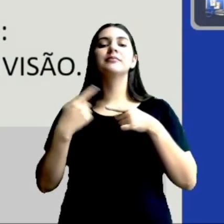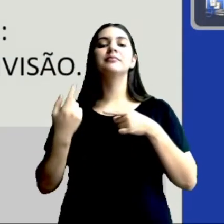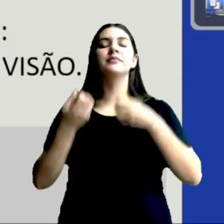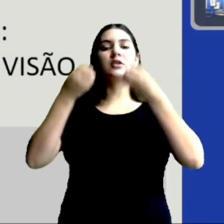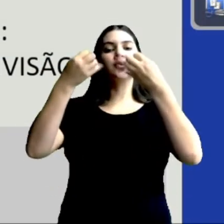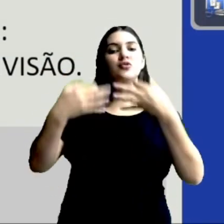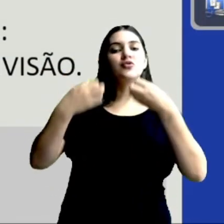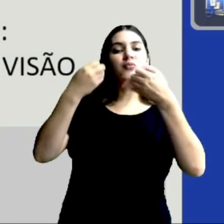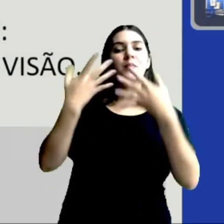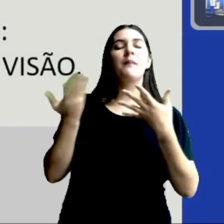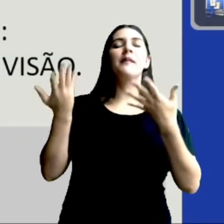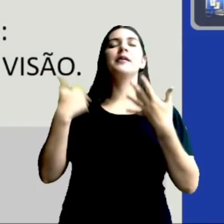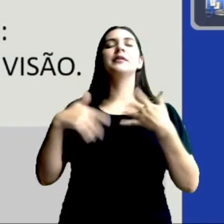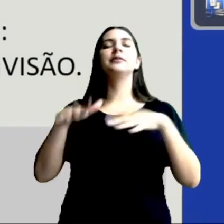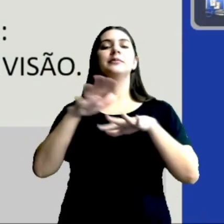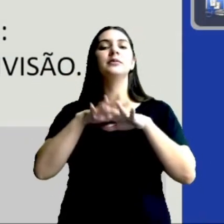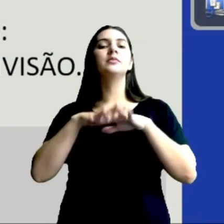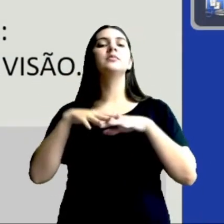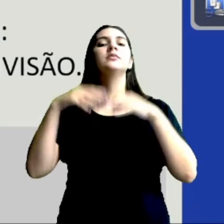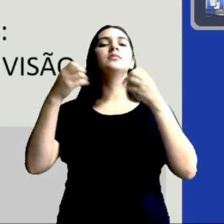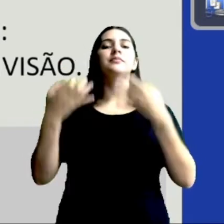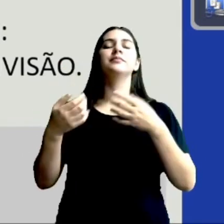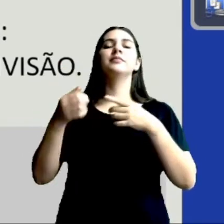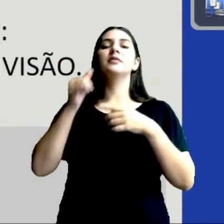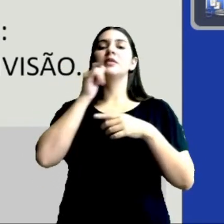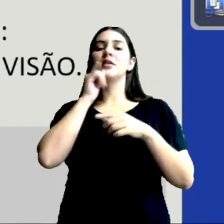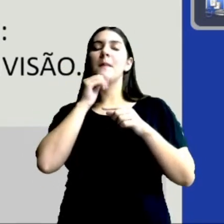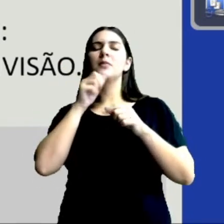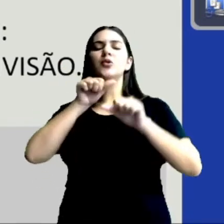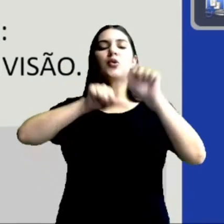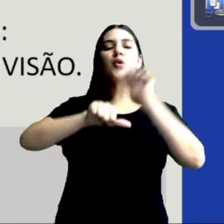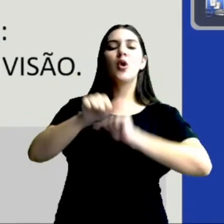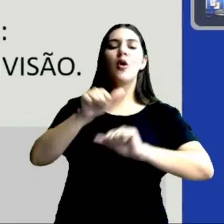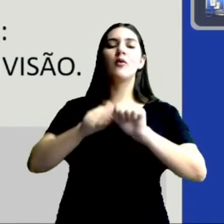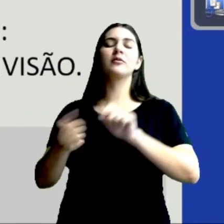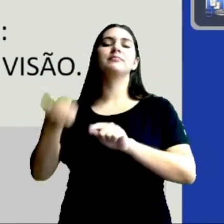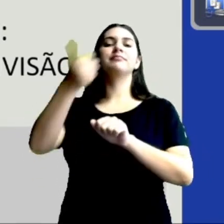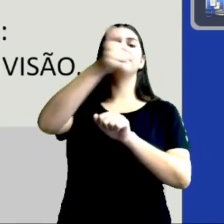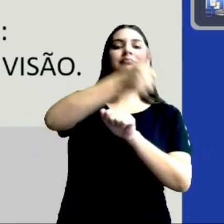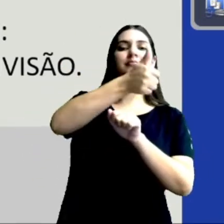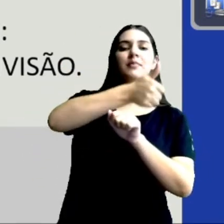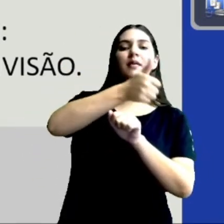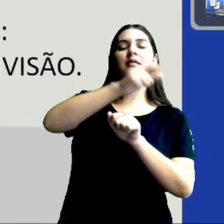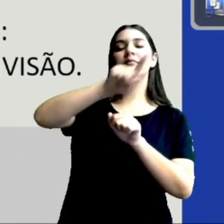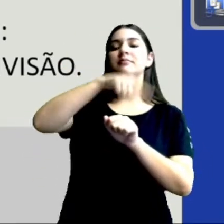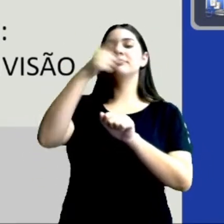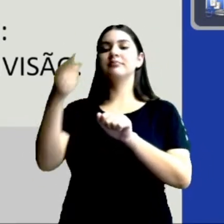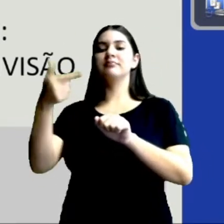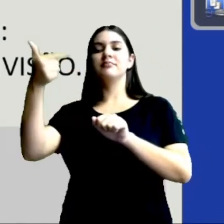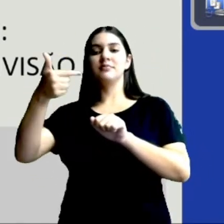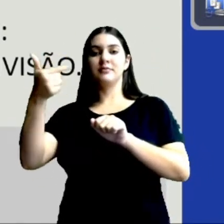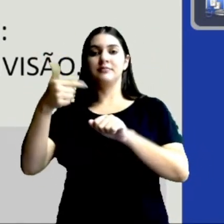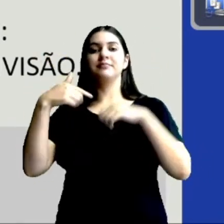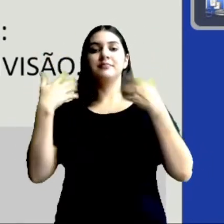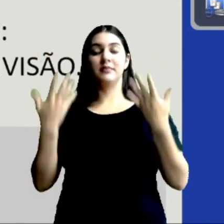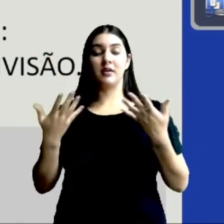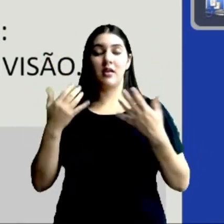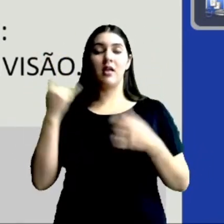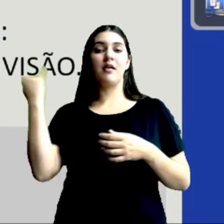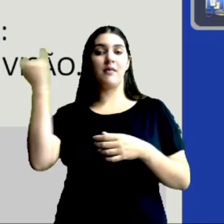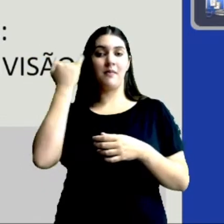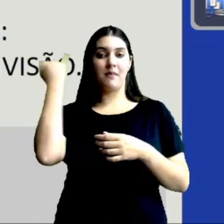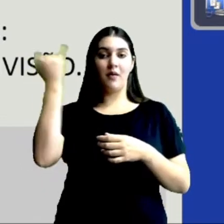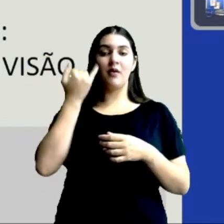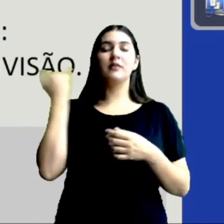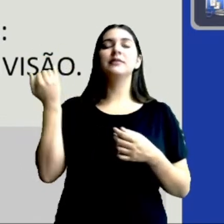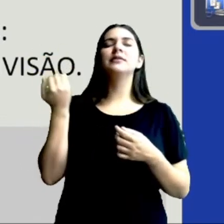equações, vez ou outra a gente está falando isso. Muda de um membro para o outro, está no primeiro membro, no segundo membro, enfim. É importante você conhecer